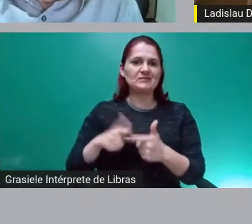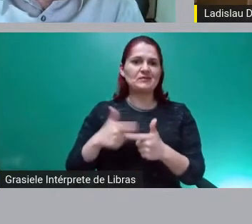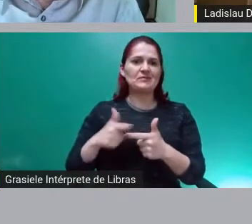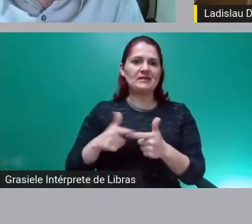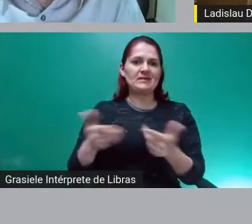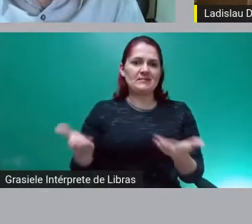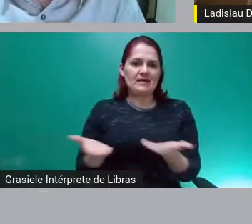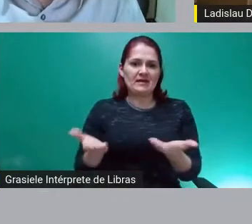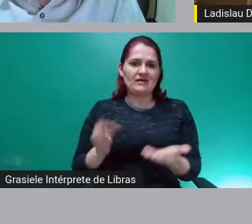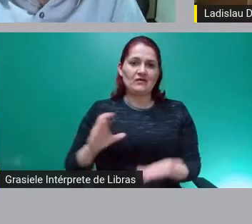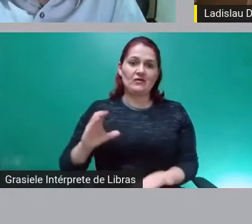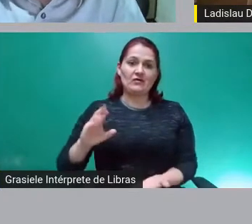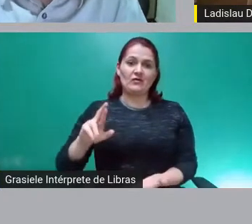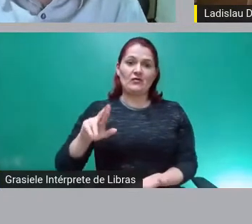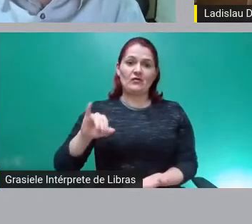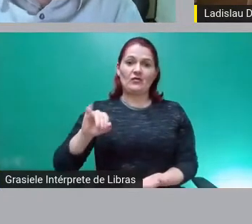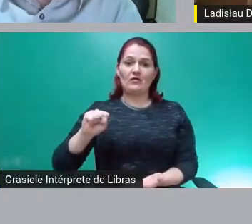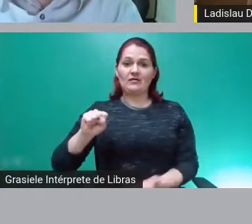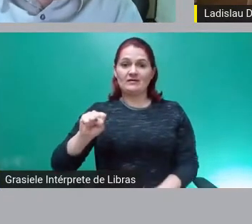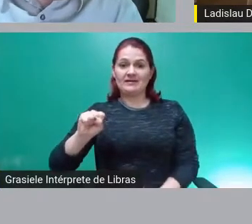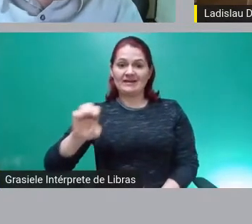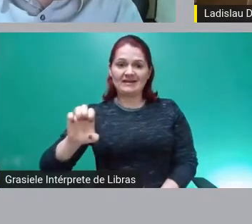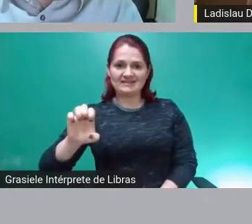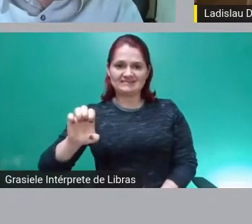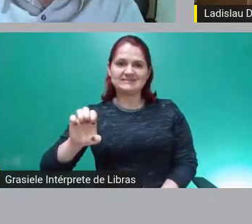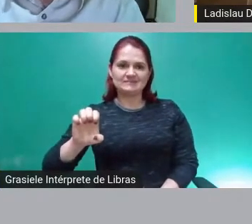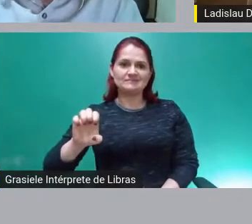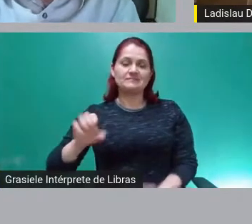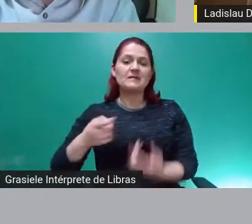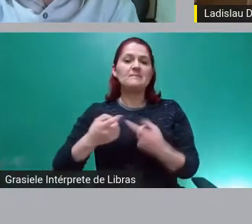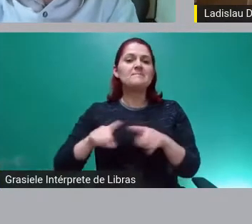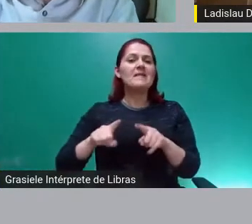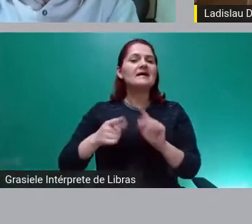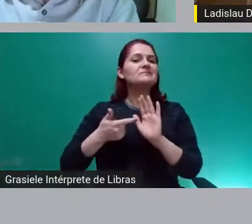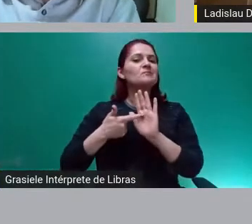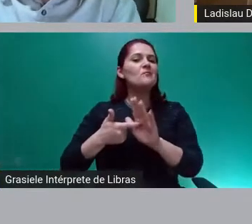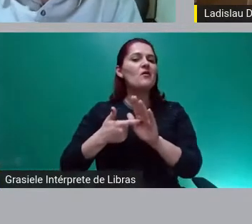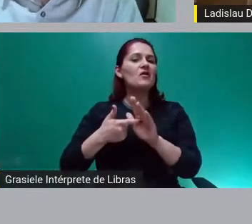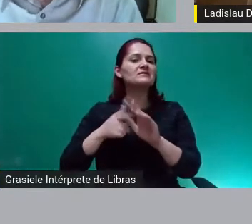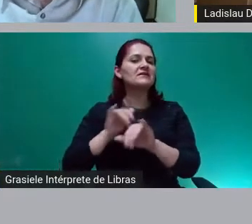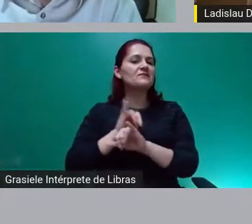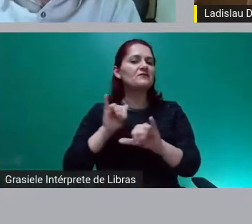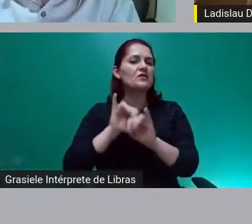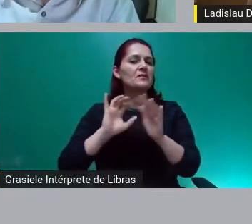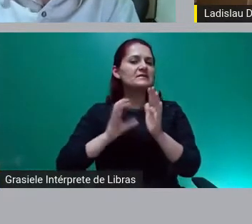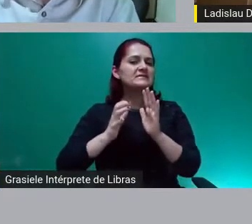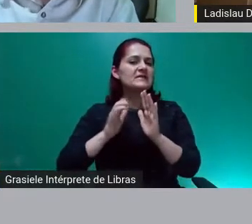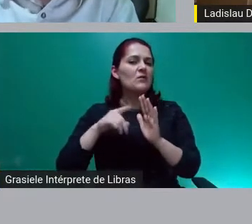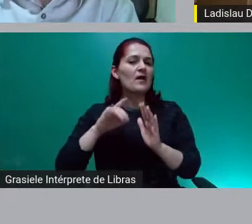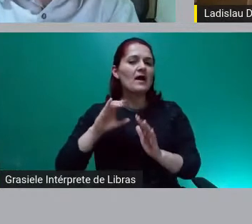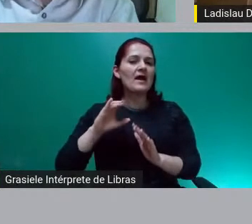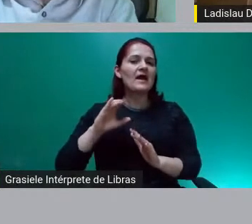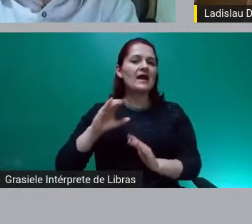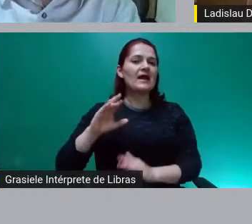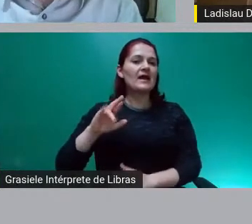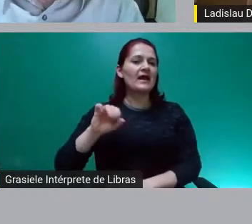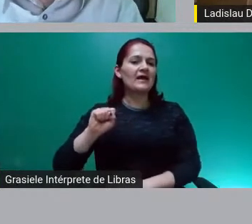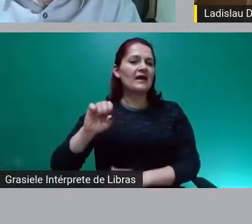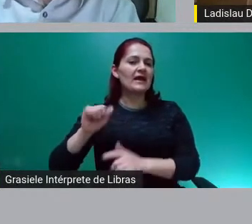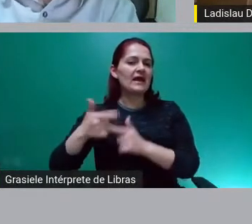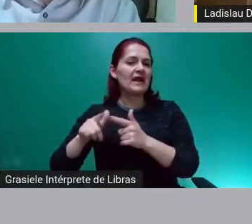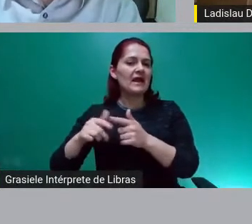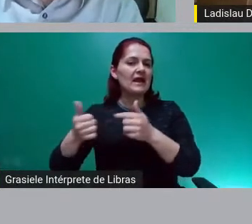Então, essa crise é que está aparecendo nesses dados e vai se refletir sobre